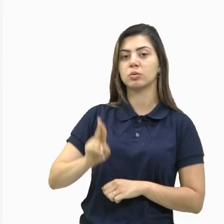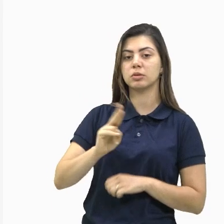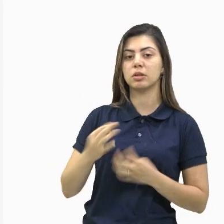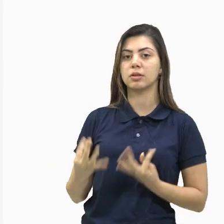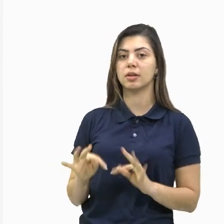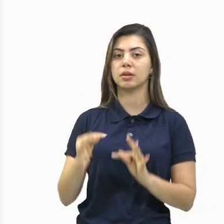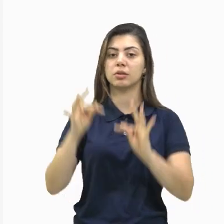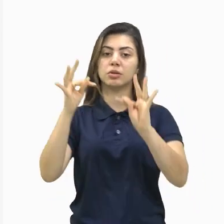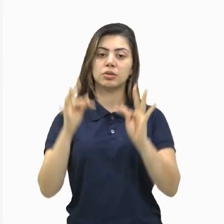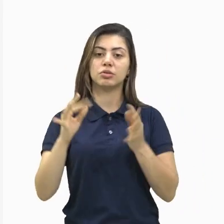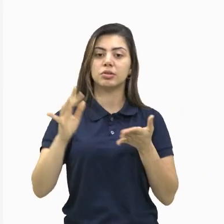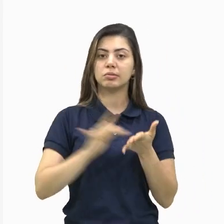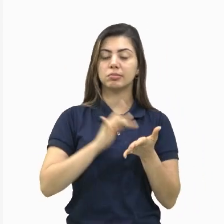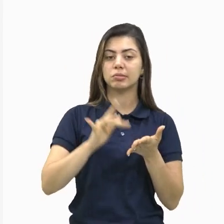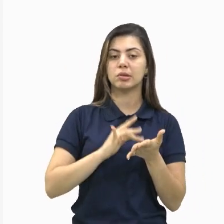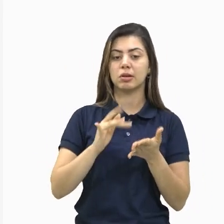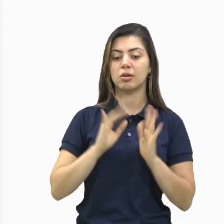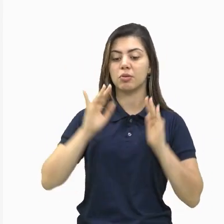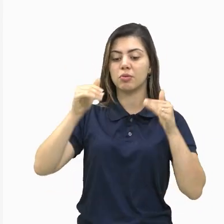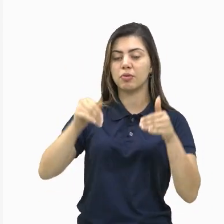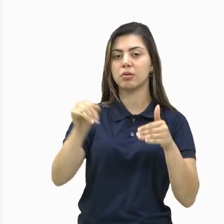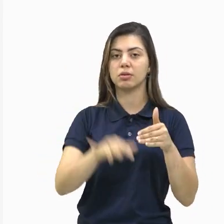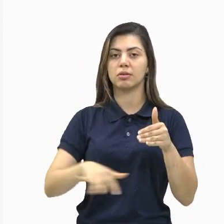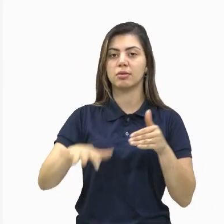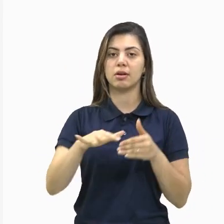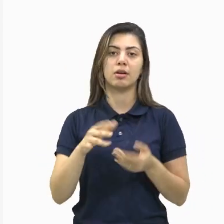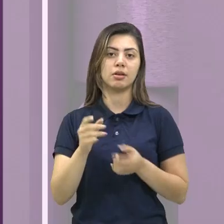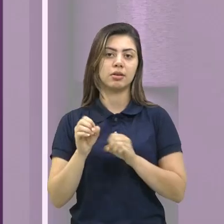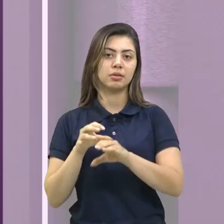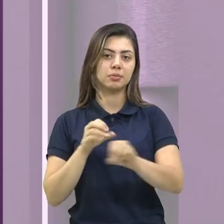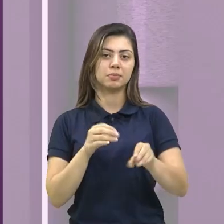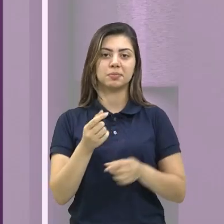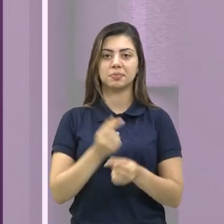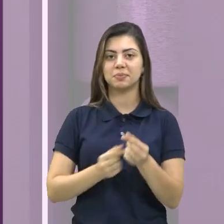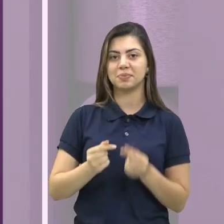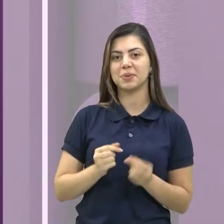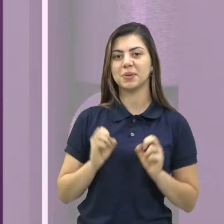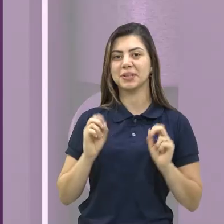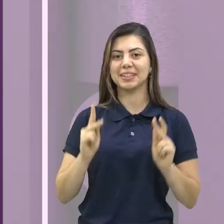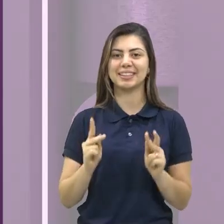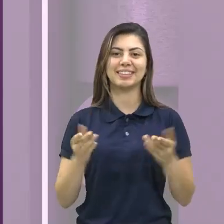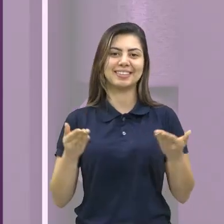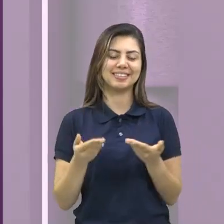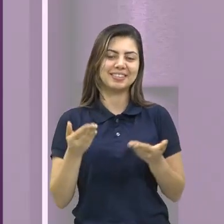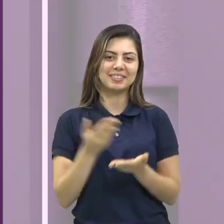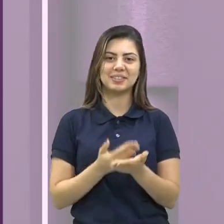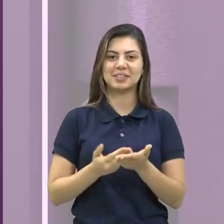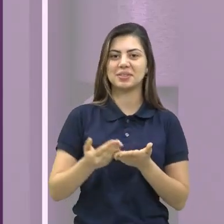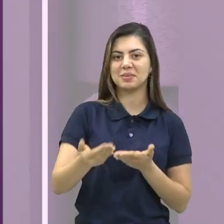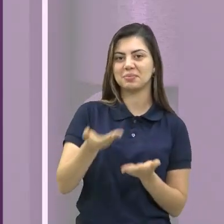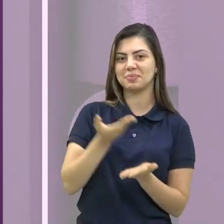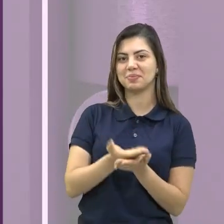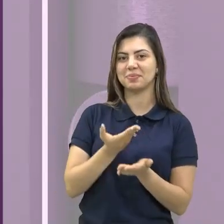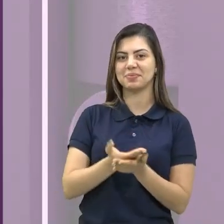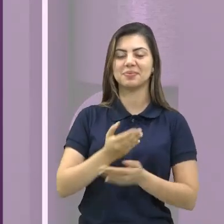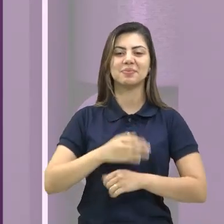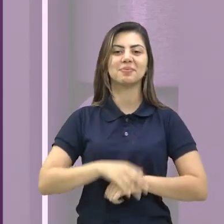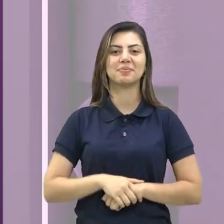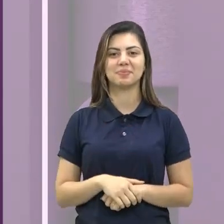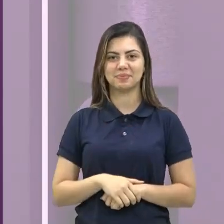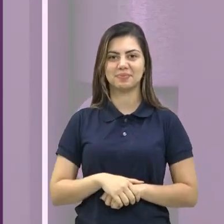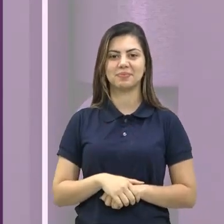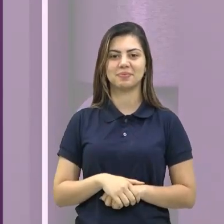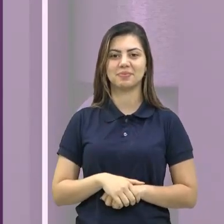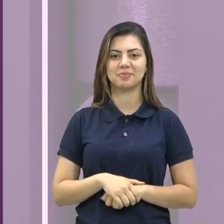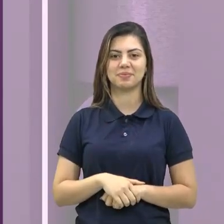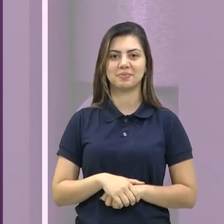tecnologias digitais no contexto da educação financeira. Muito bem, meus queridos alunos, sabemos o que vamos estudar. Então, ó,